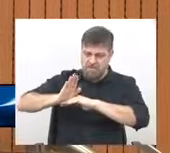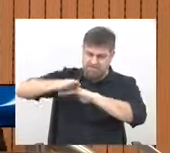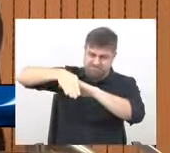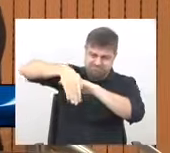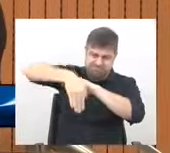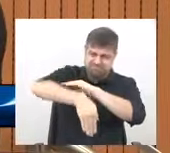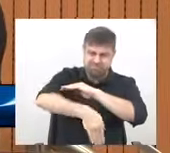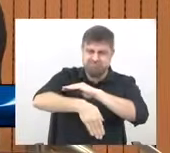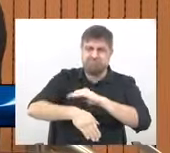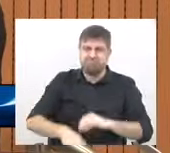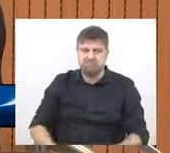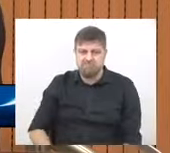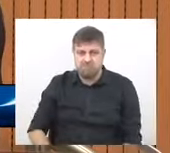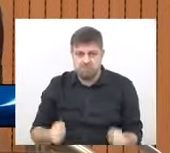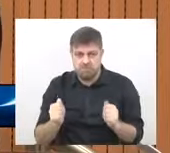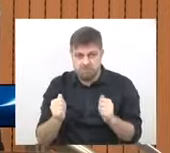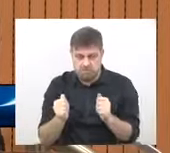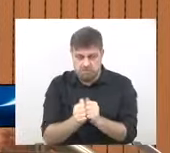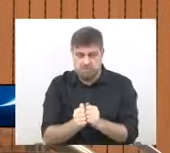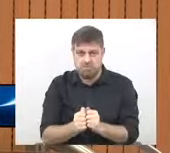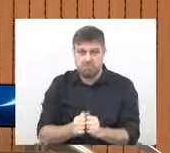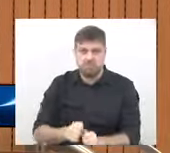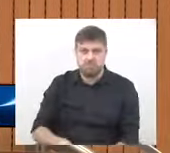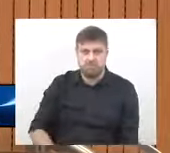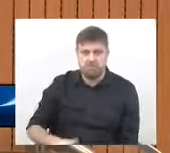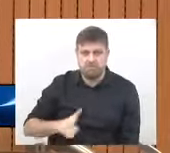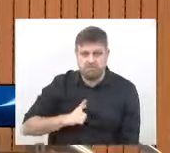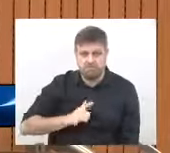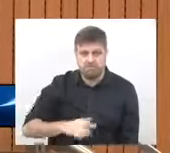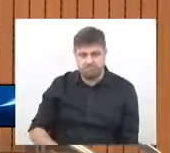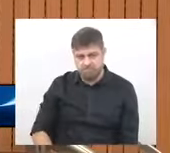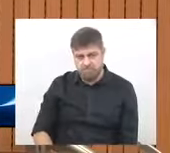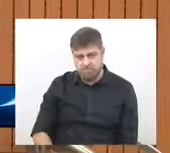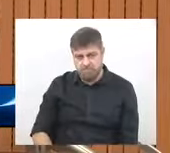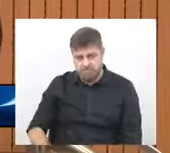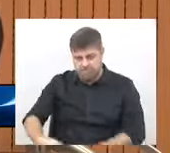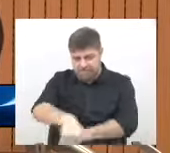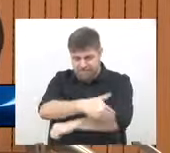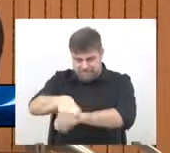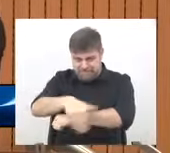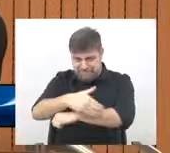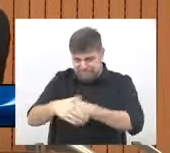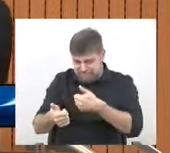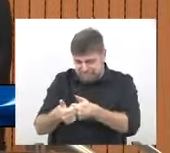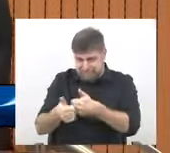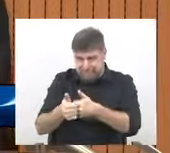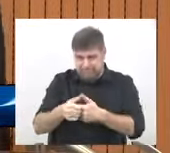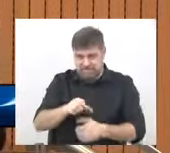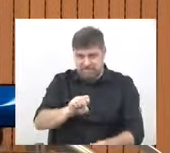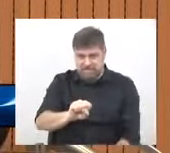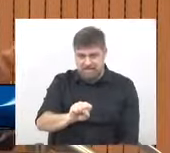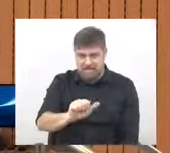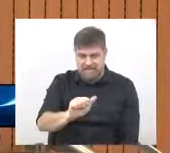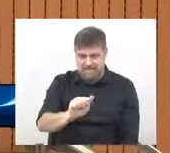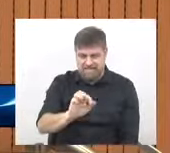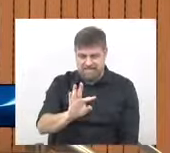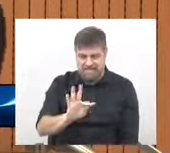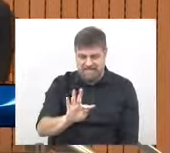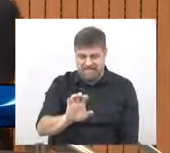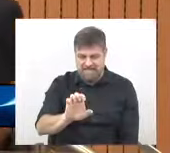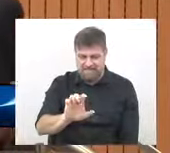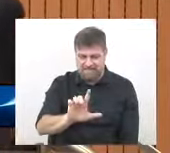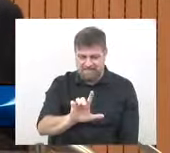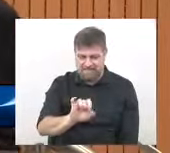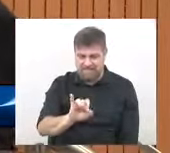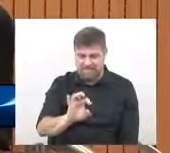Junto com a deputada Luiz Magalhães e a Reverendo José Coelho Ferraz, no satélite Tires, abriu uma cratera lá enorme. E não